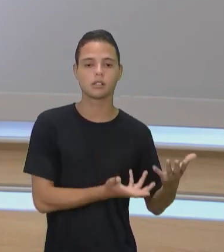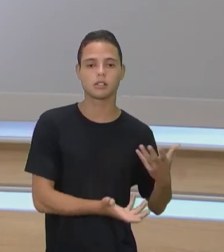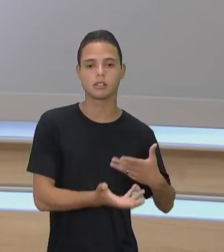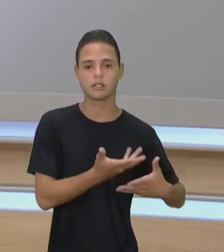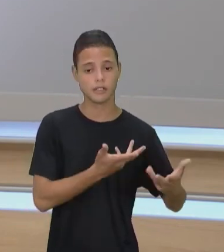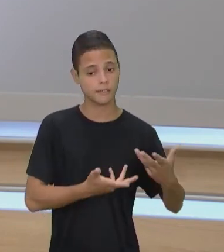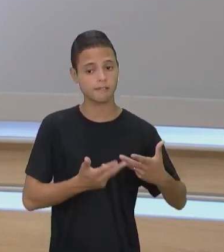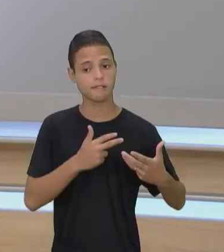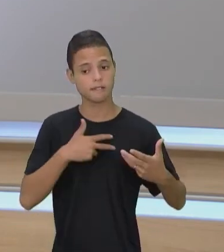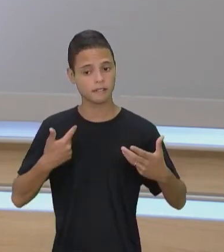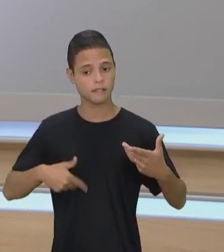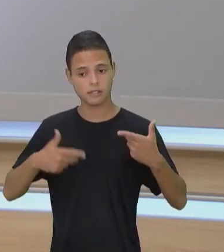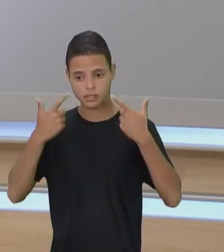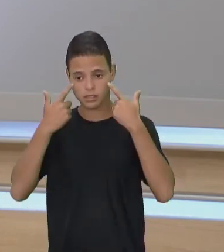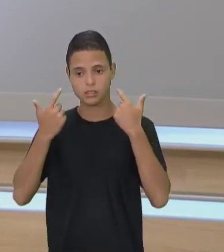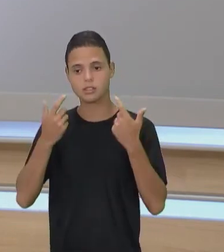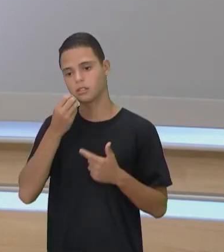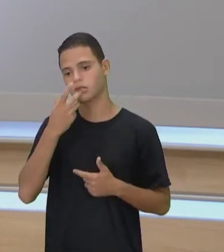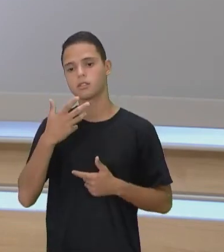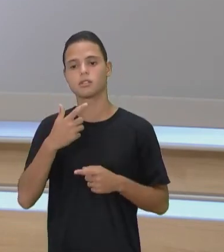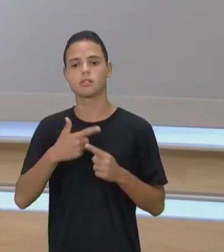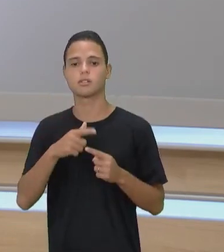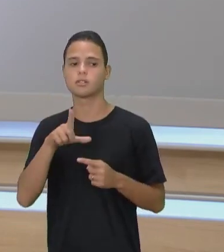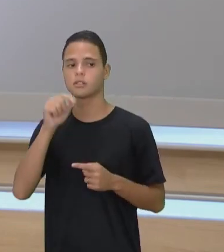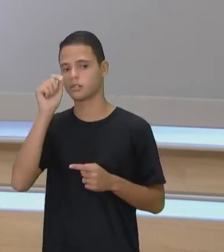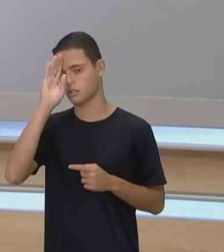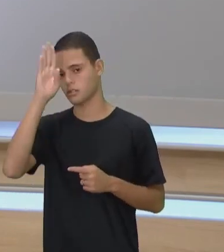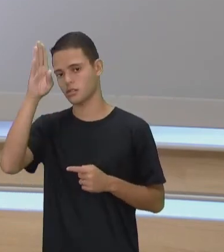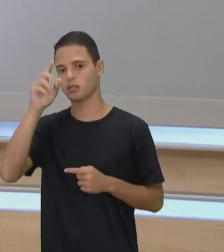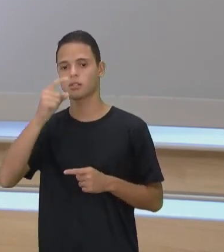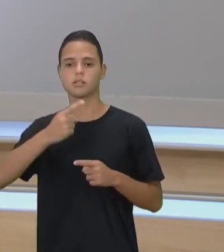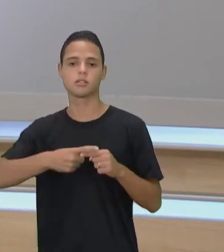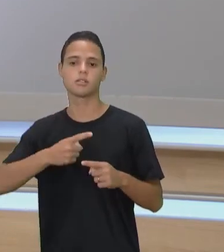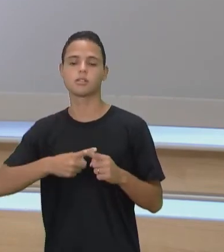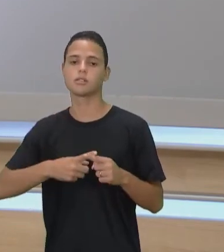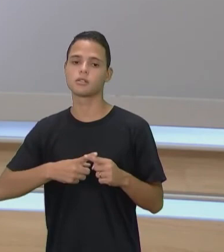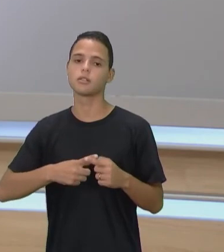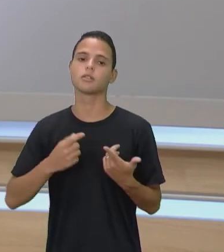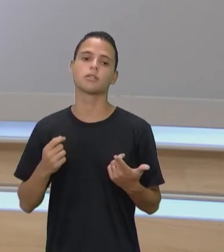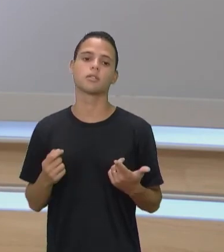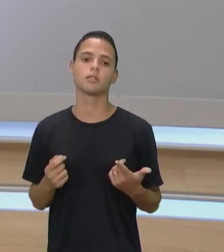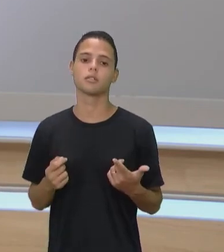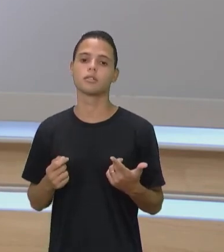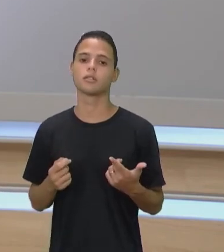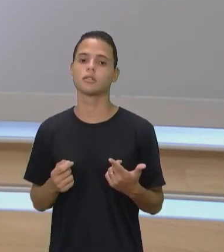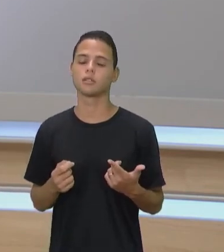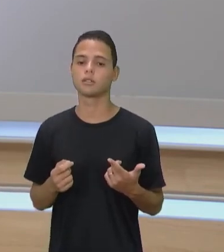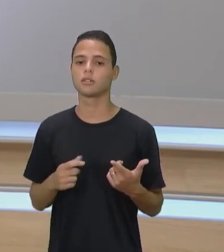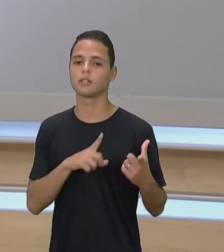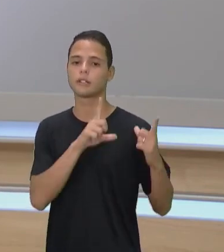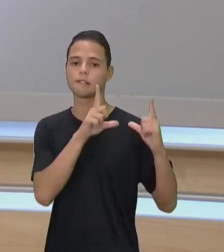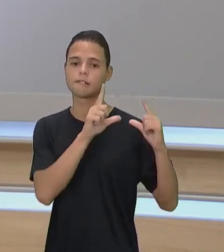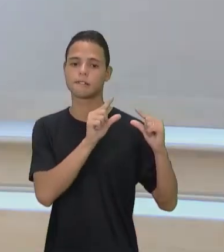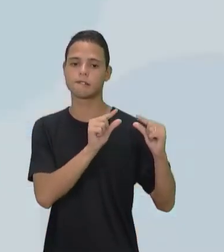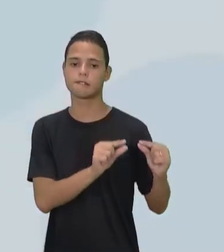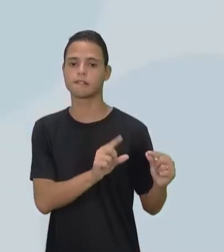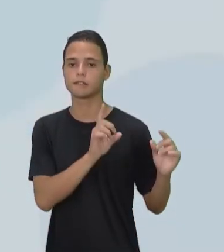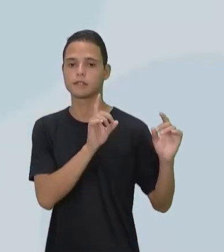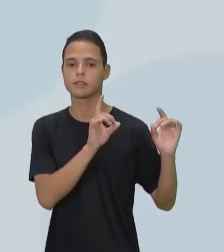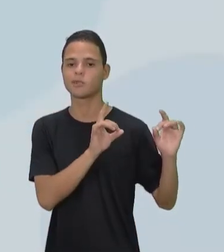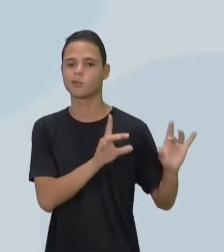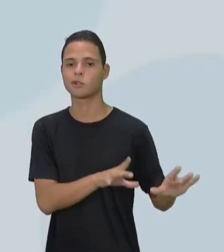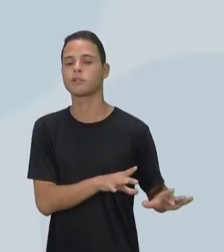no Japão, ela é a opção principal, porque justamente ele diminui a quantidade, né?